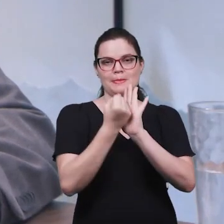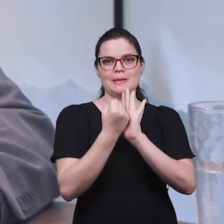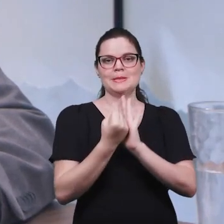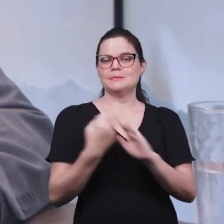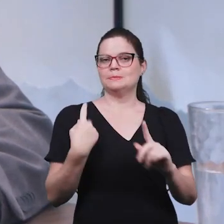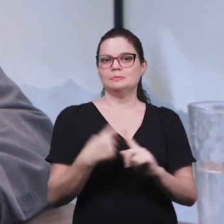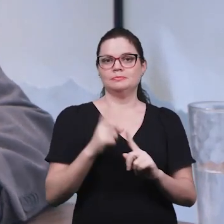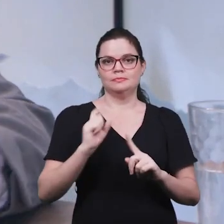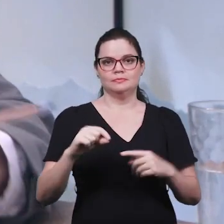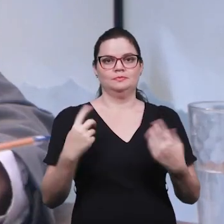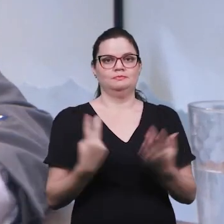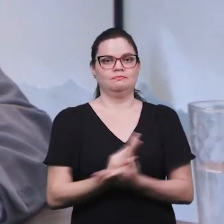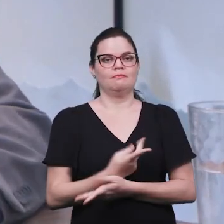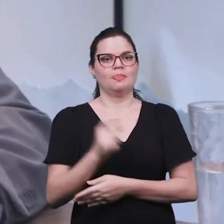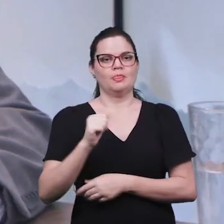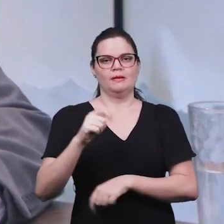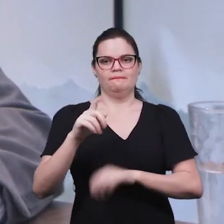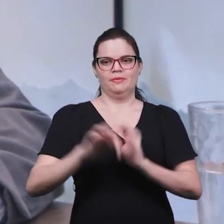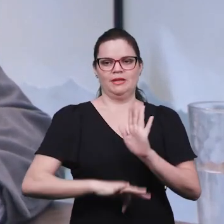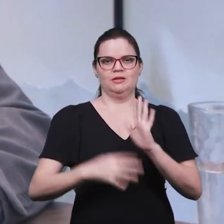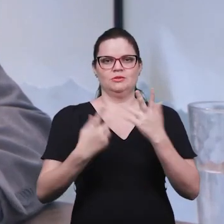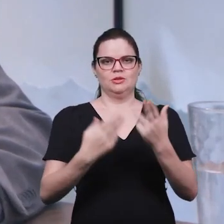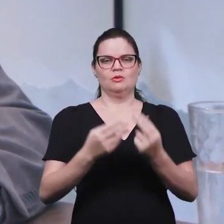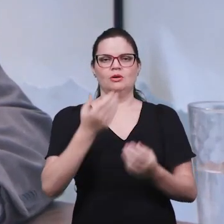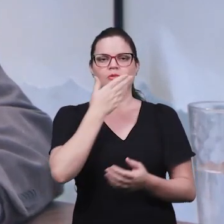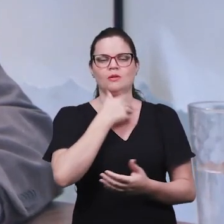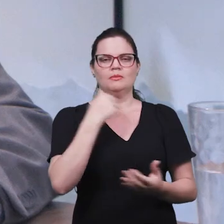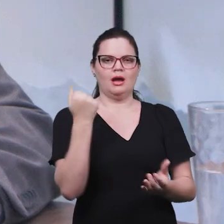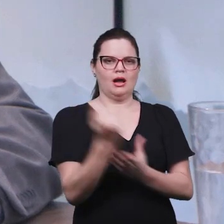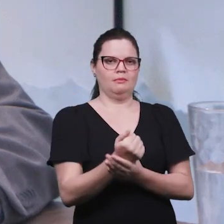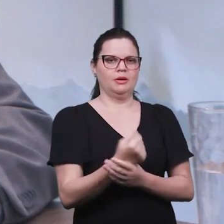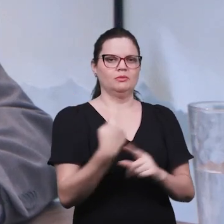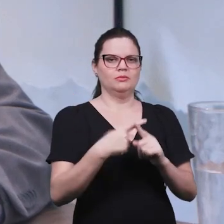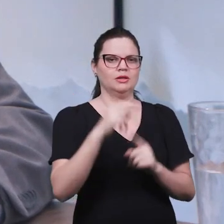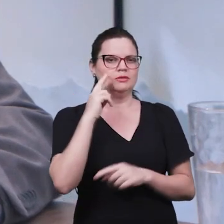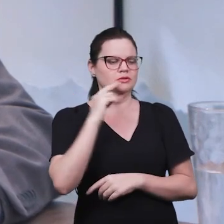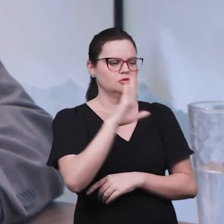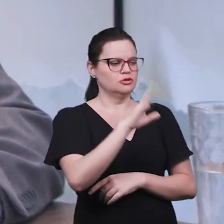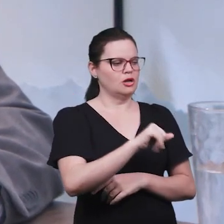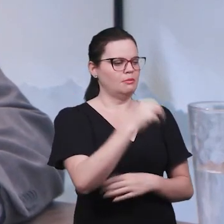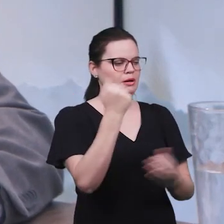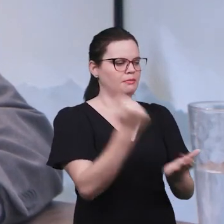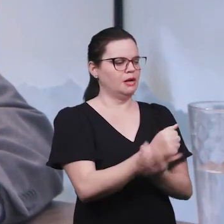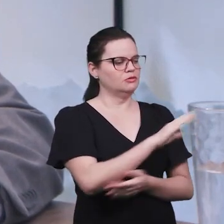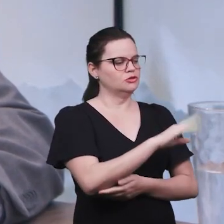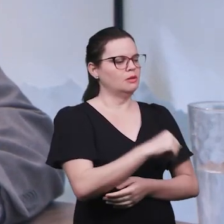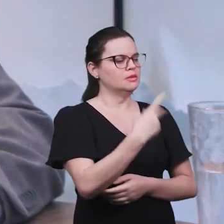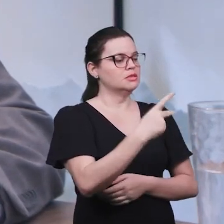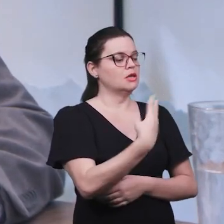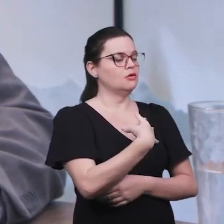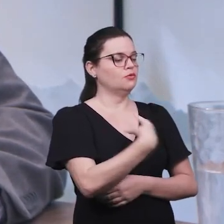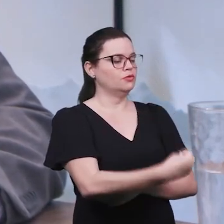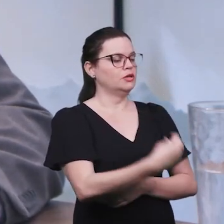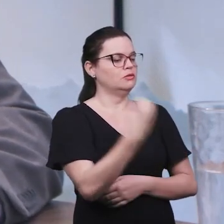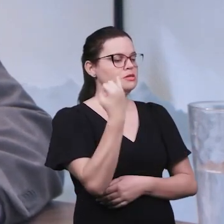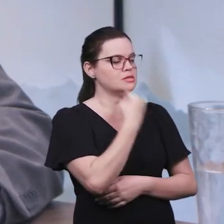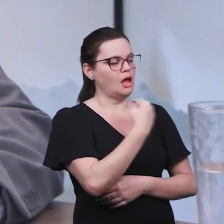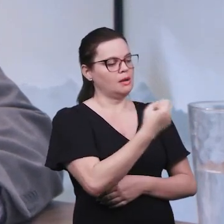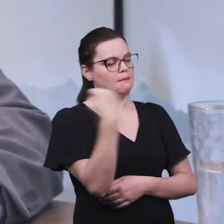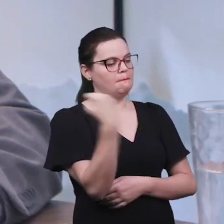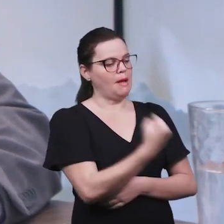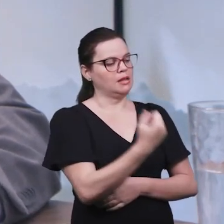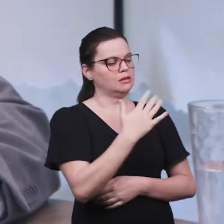porque foi aquele texto de Abraão, quando o Senhor manda Abraão imolar